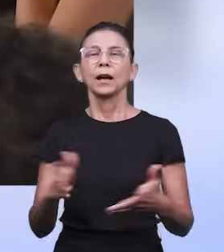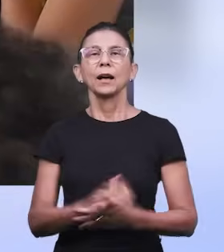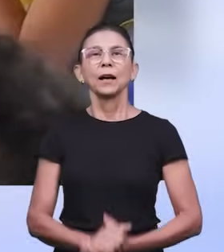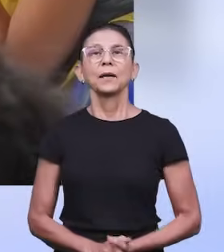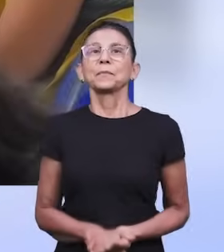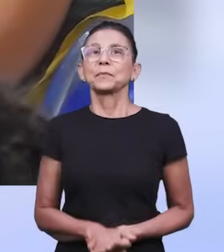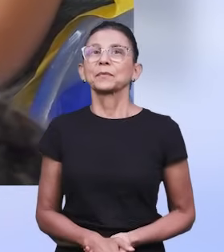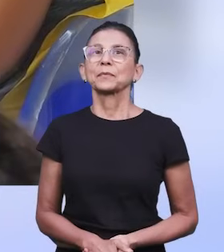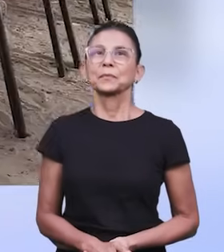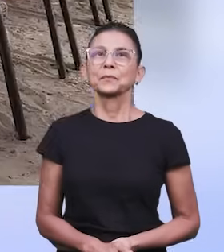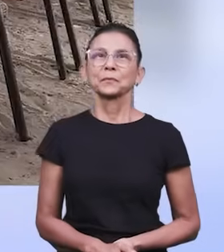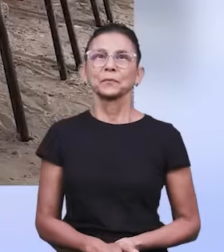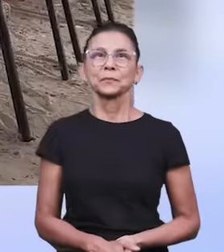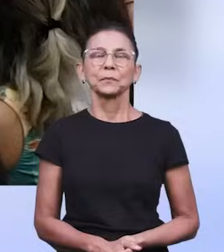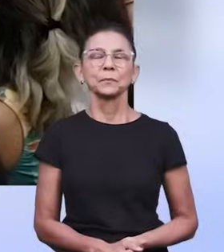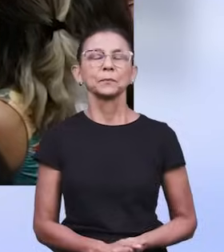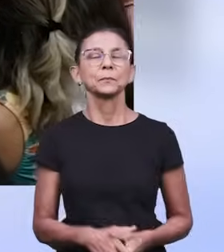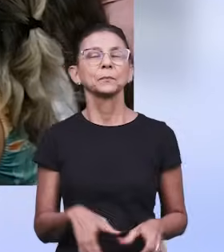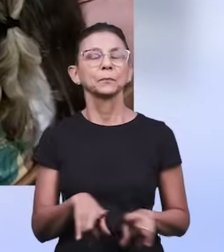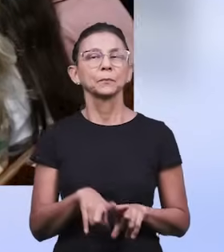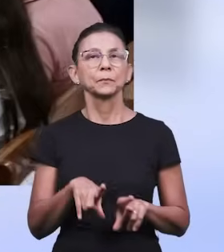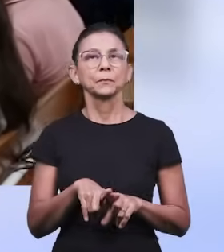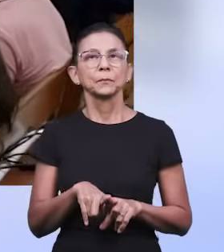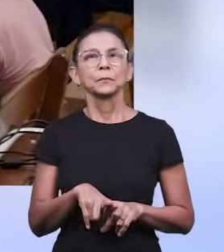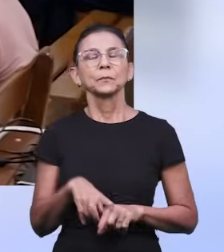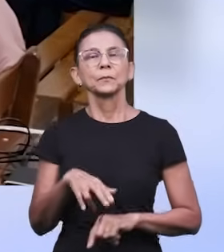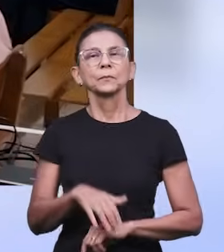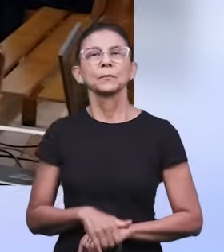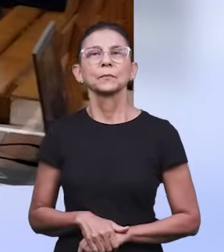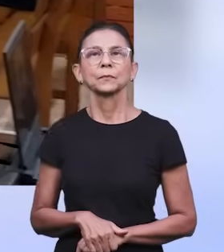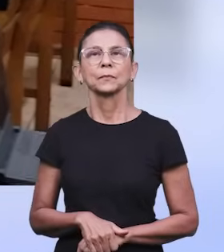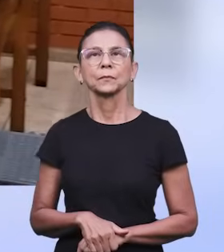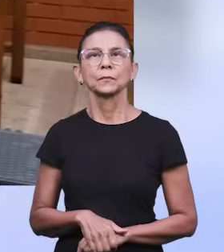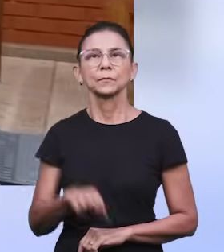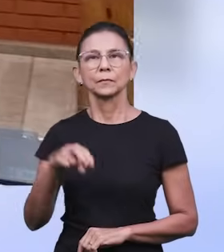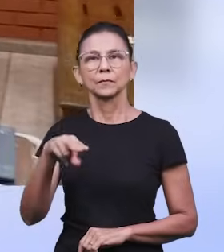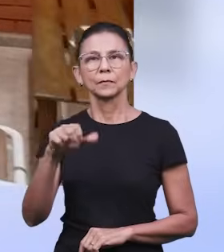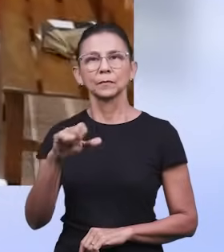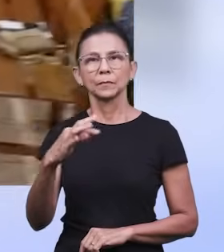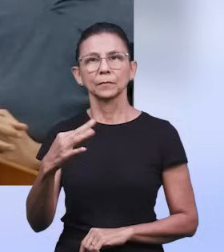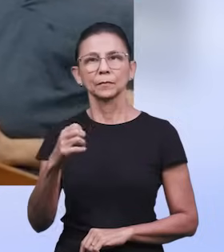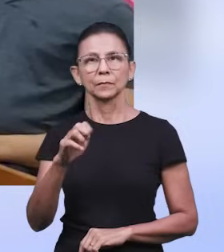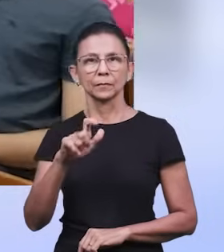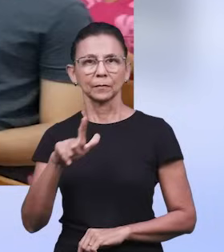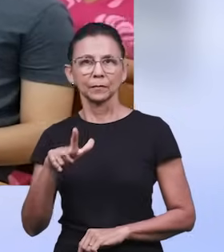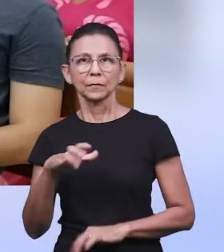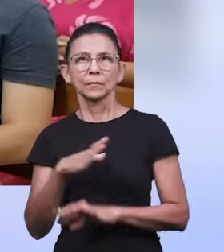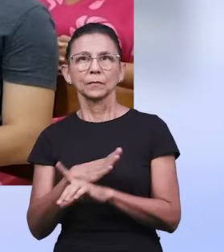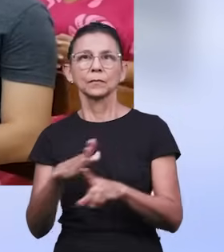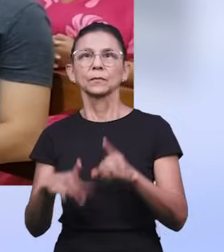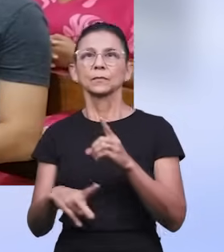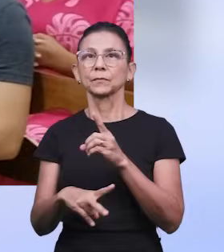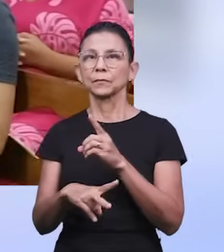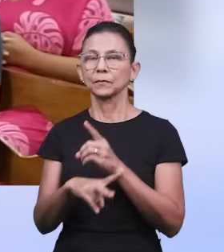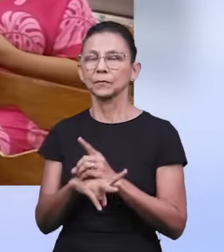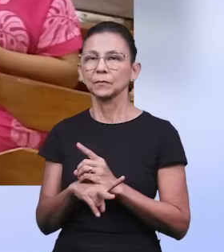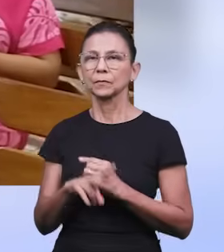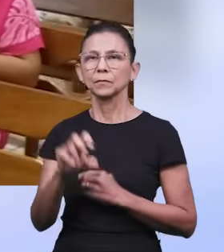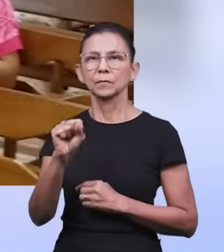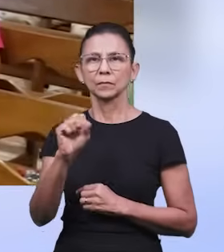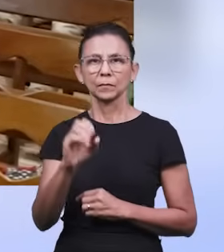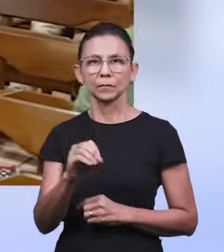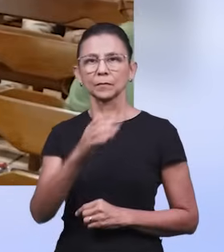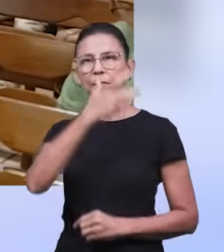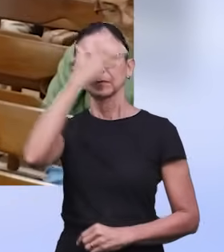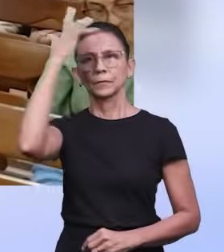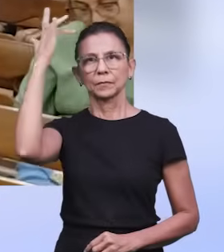divertido banho de mangueira. E em Natal, houve uma vigília do trabalho Evangelho Sem Fronteiras, com a presença de quase 80